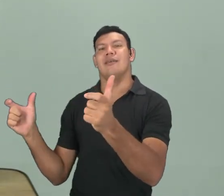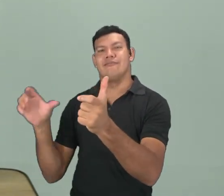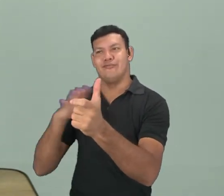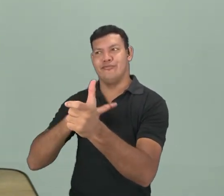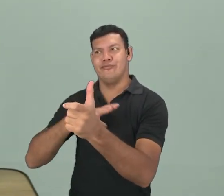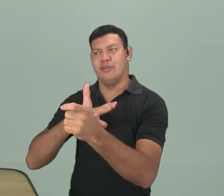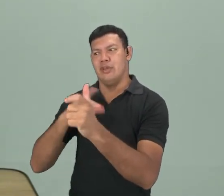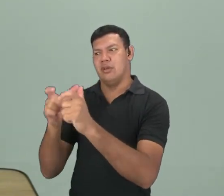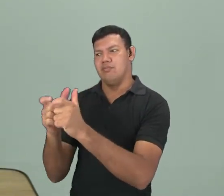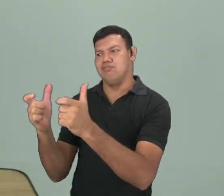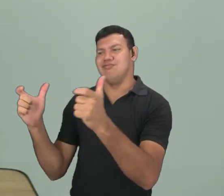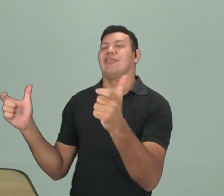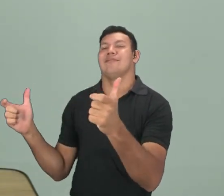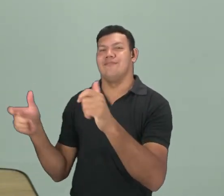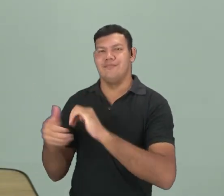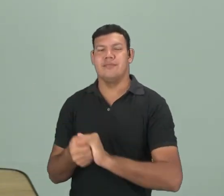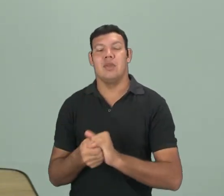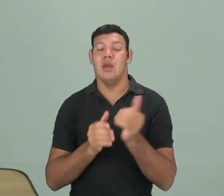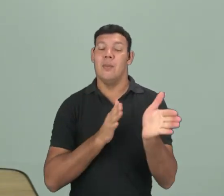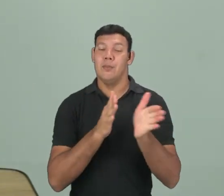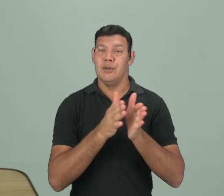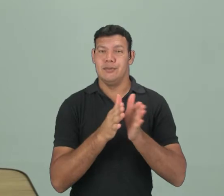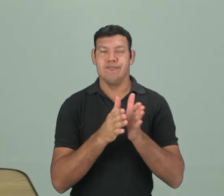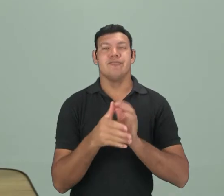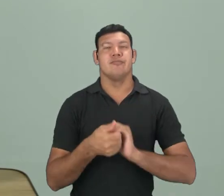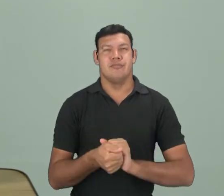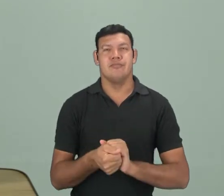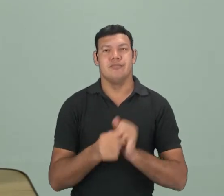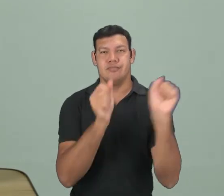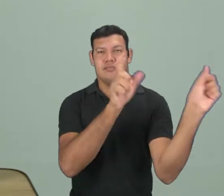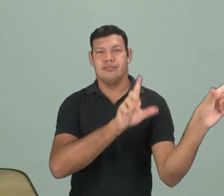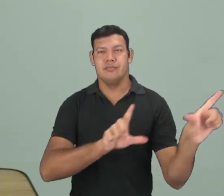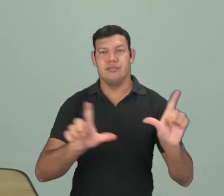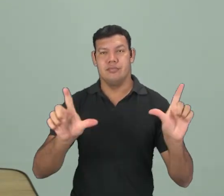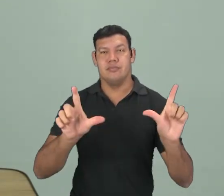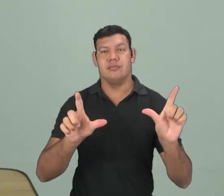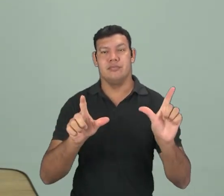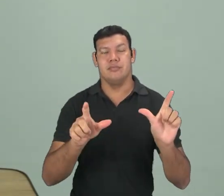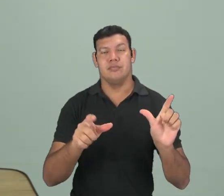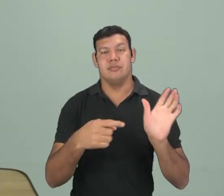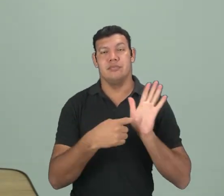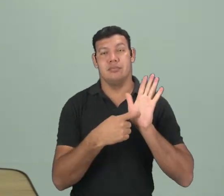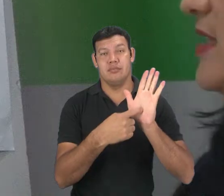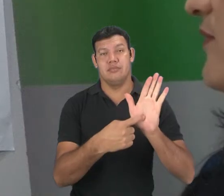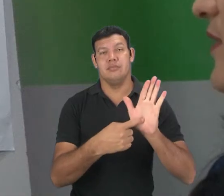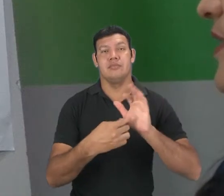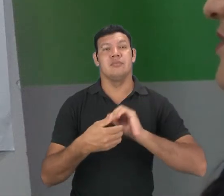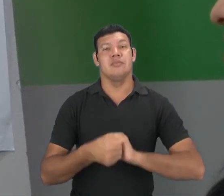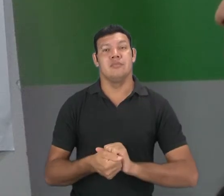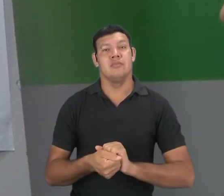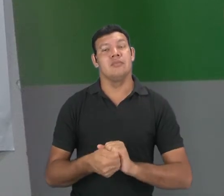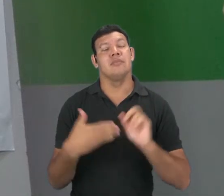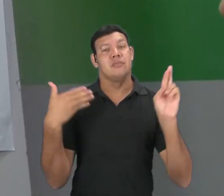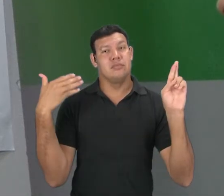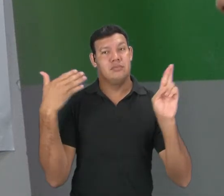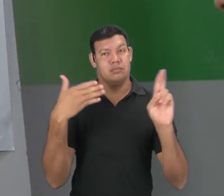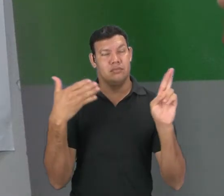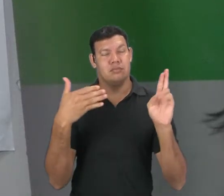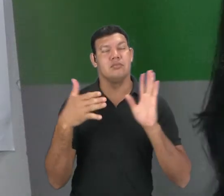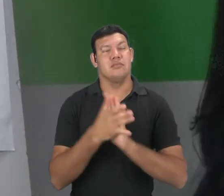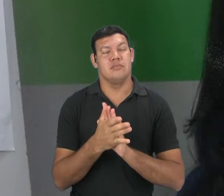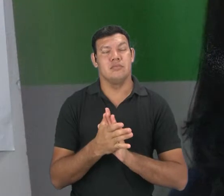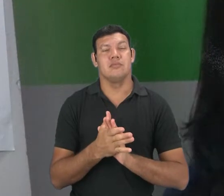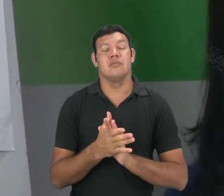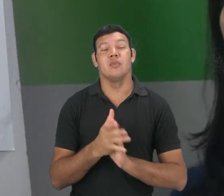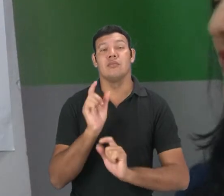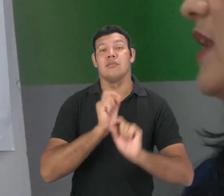cidades. Quando a gente fala sobre esse processo, vamos aqui para a nossa imagem agora. A gente está se referindo, se a gente for analisar essa